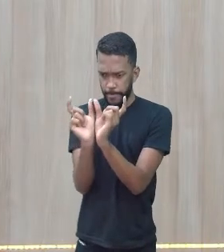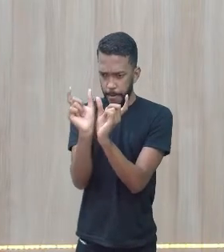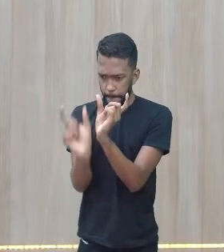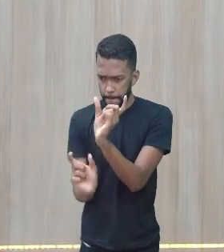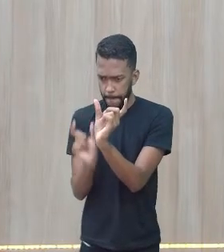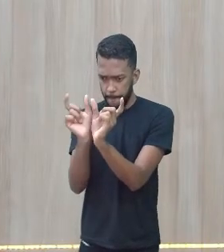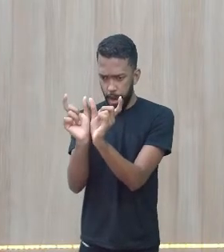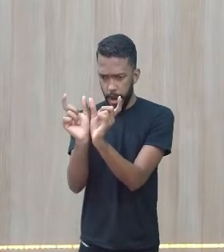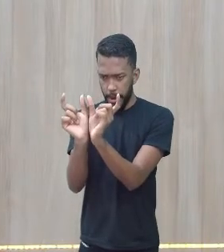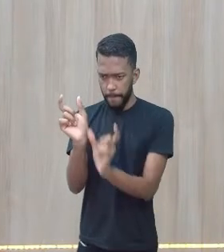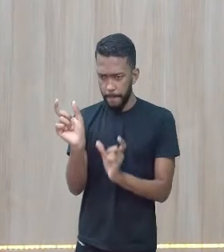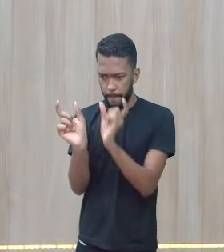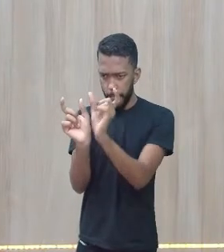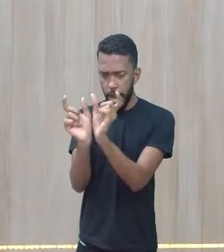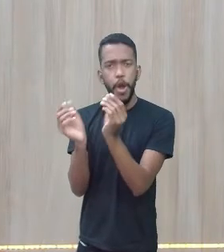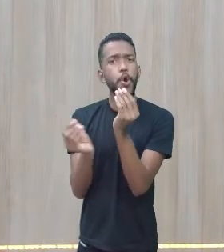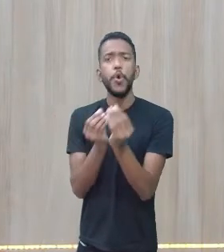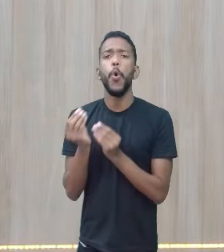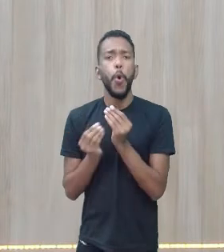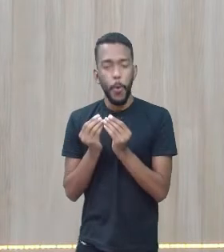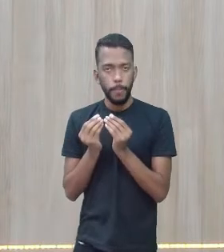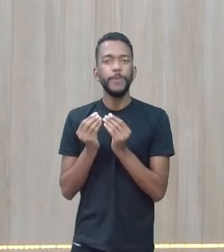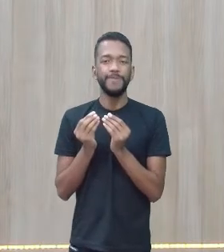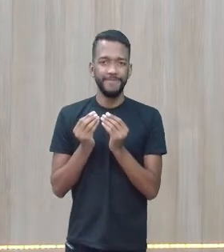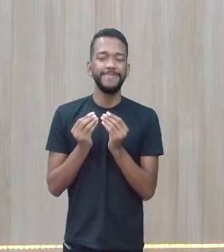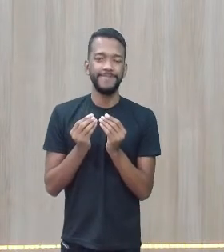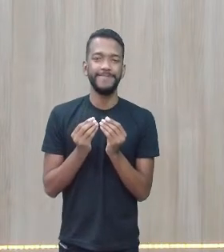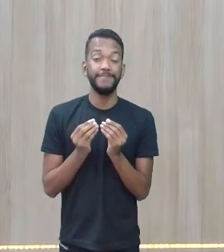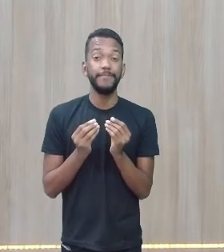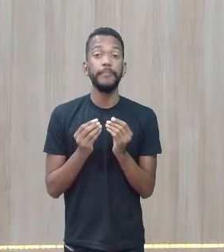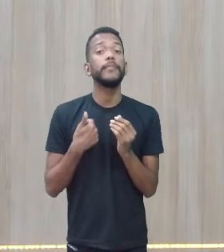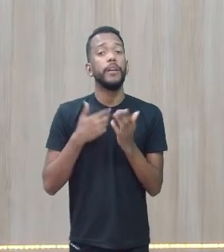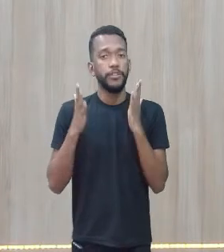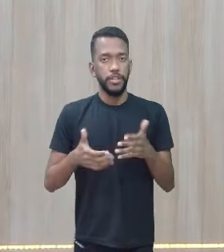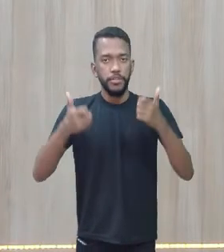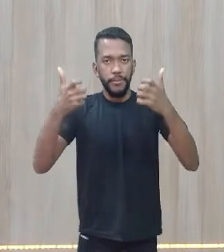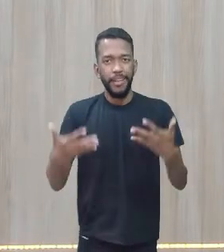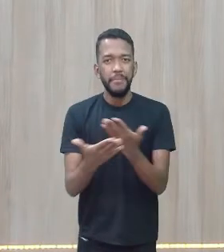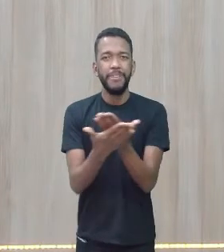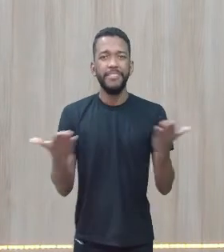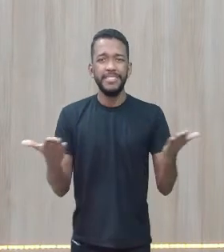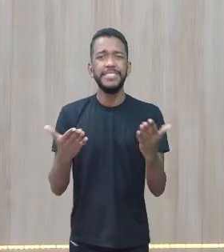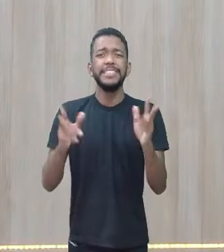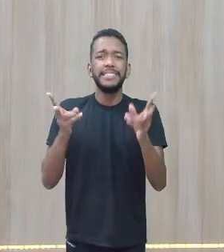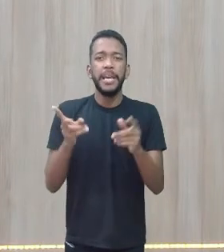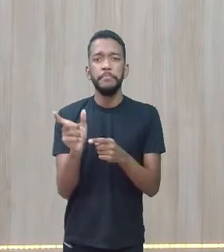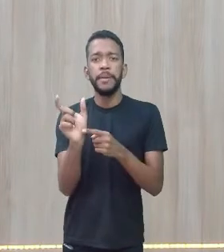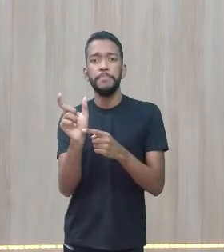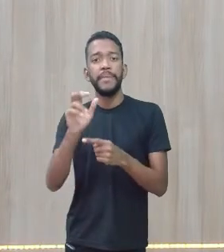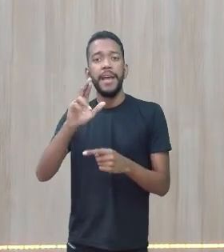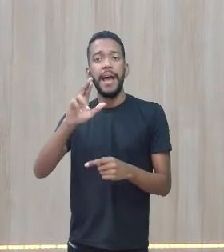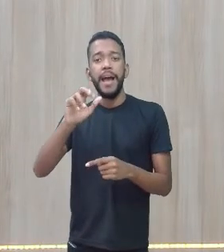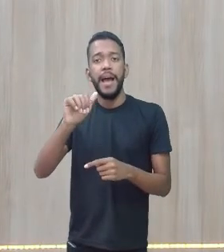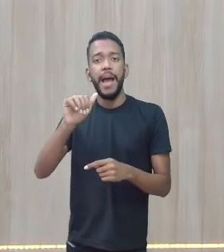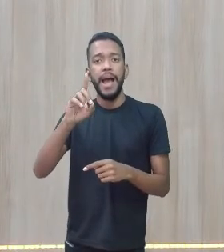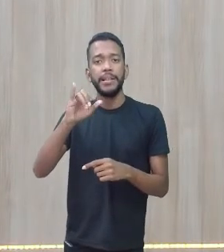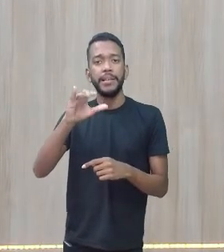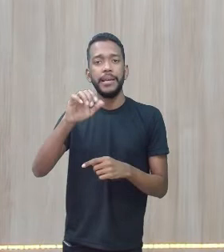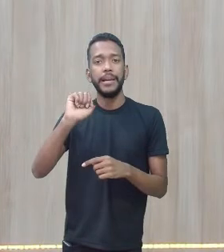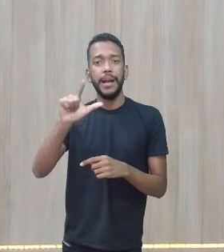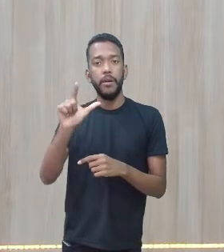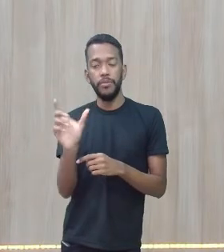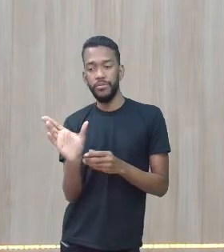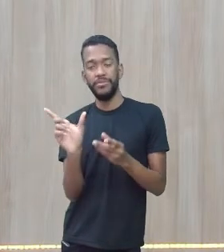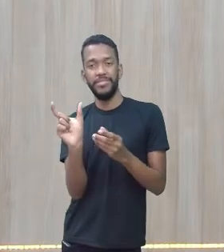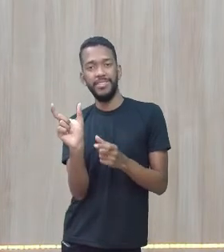introdução da aula, eu falei para vocês que, geralmente, os radicais das nossas palavras, não é?